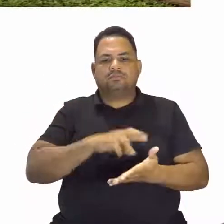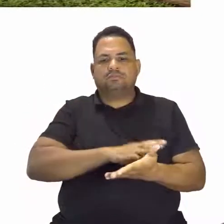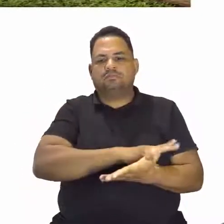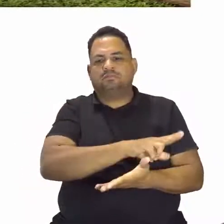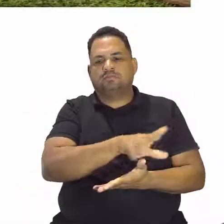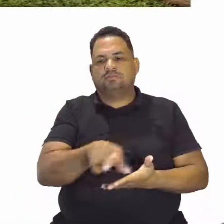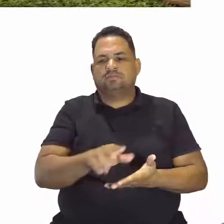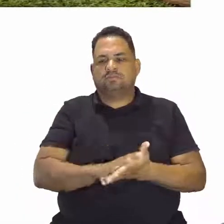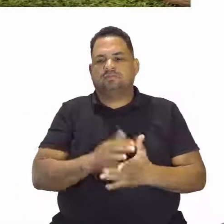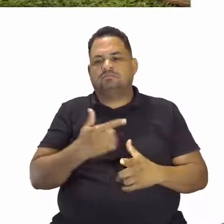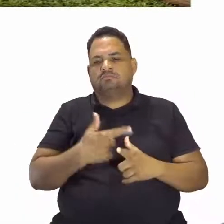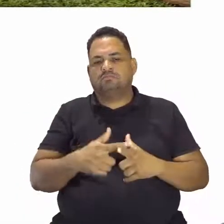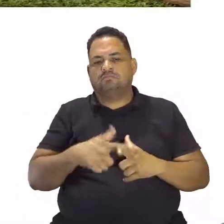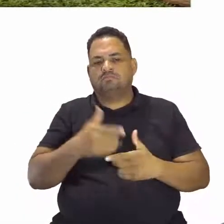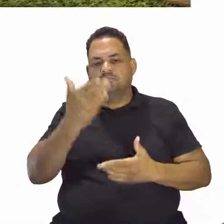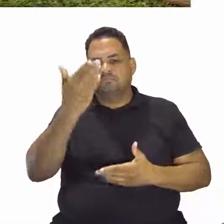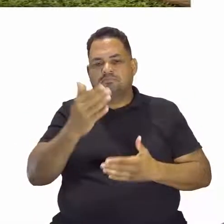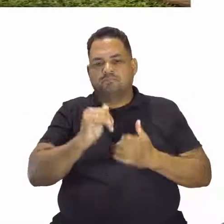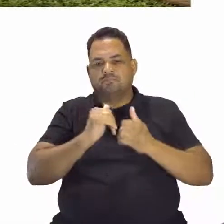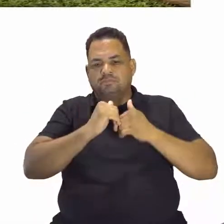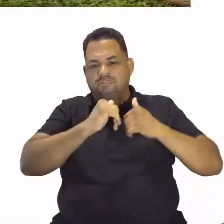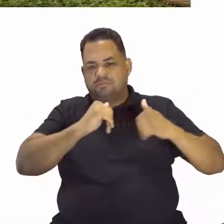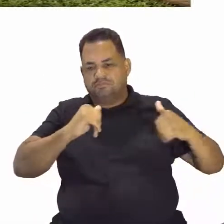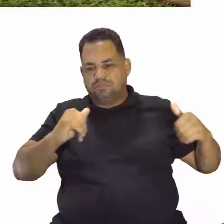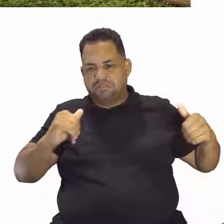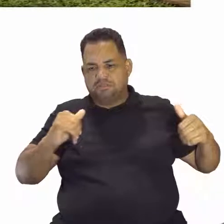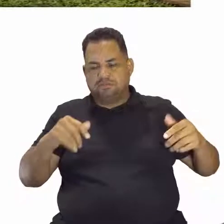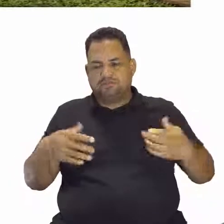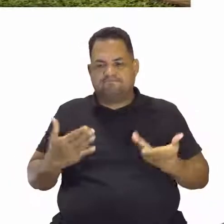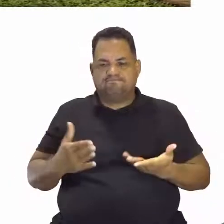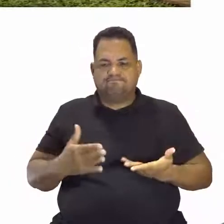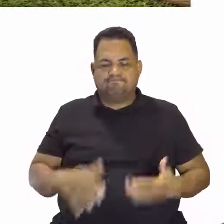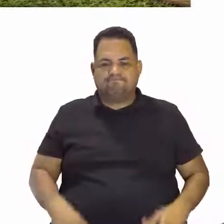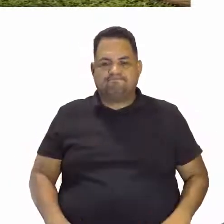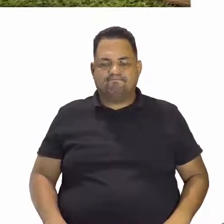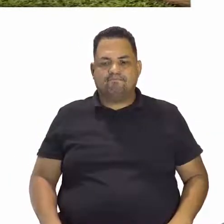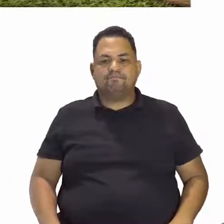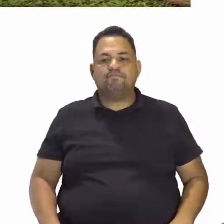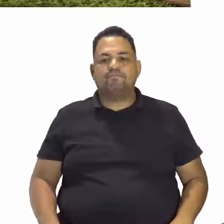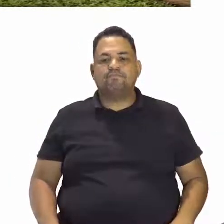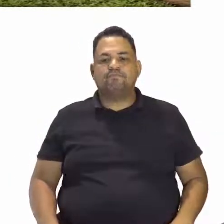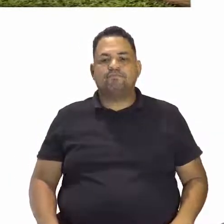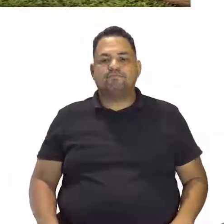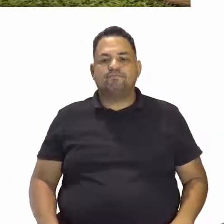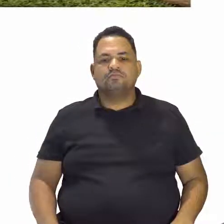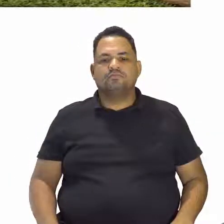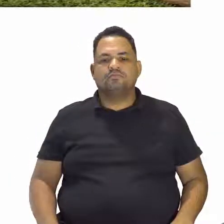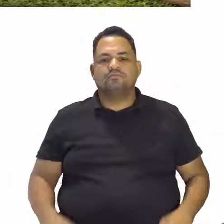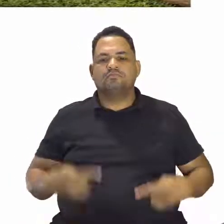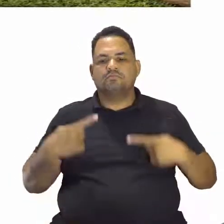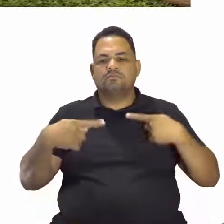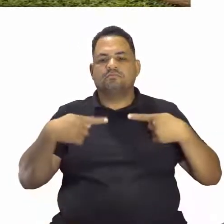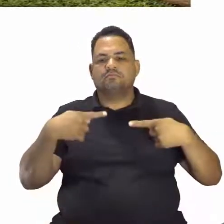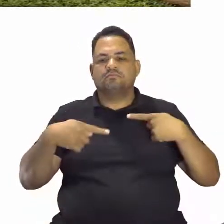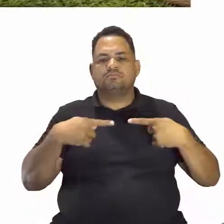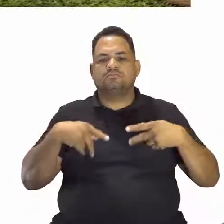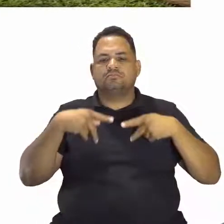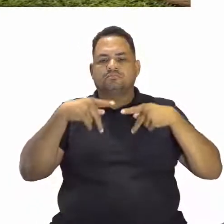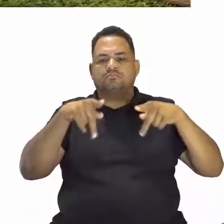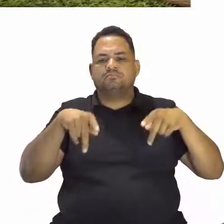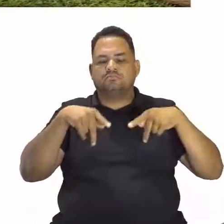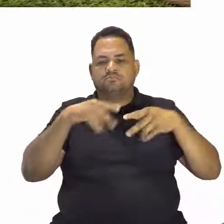né? Aqui o isolamento relativo, né? Em relação às políticas públicas de um